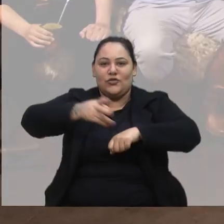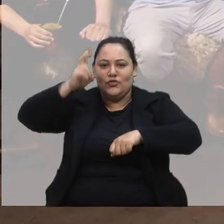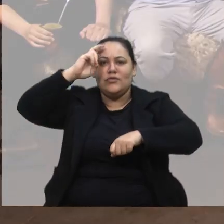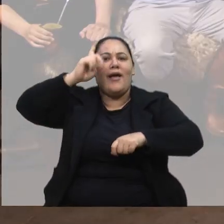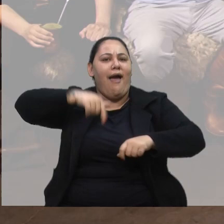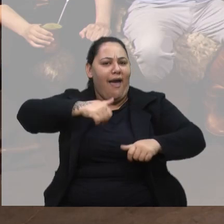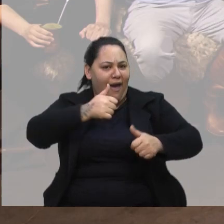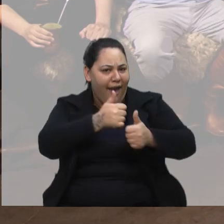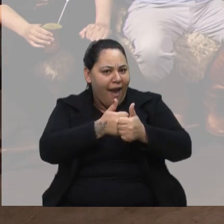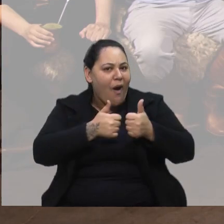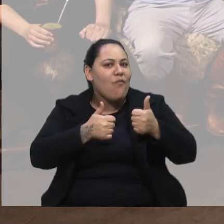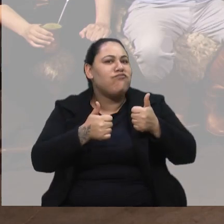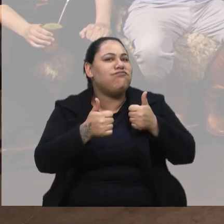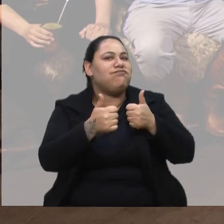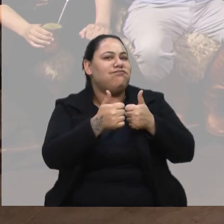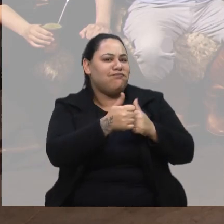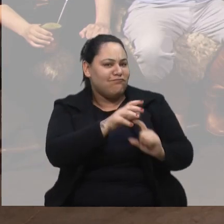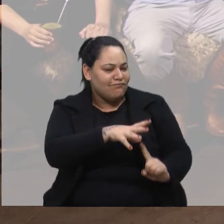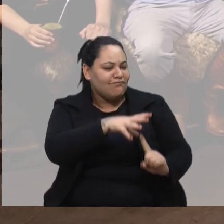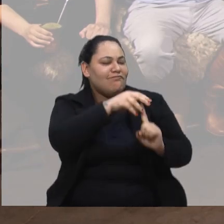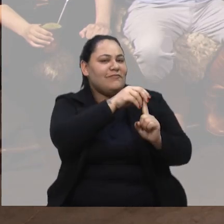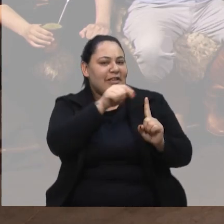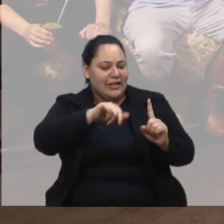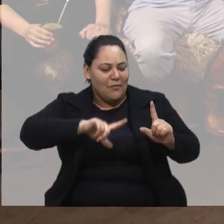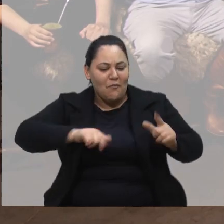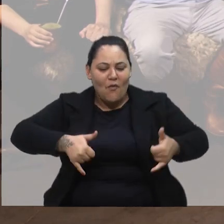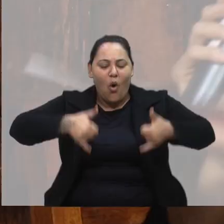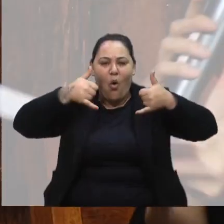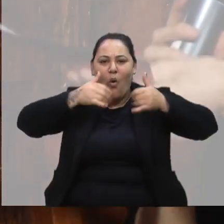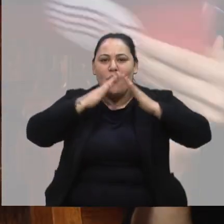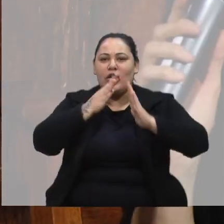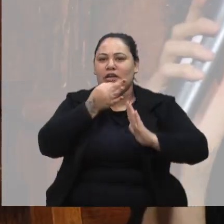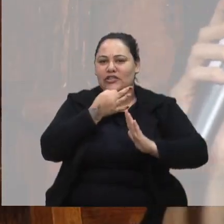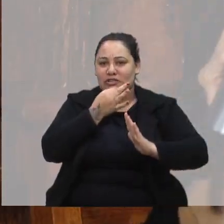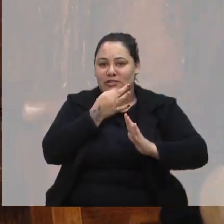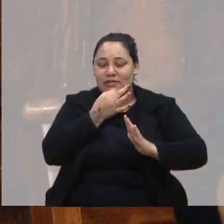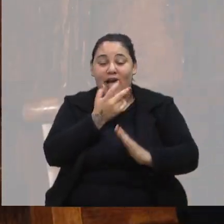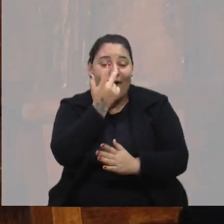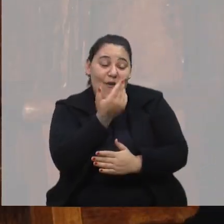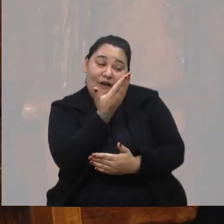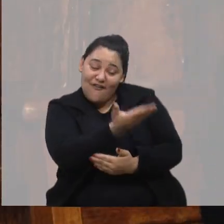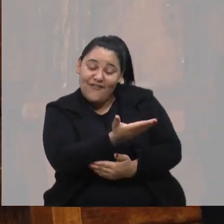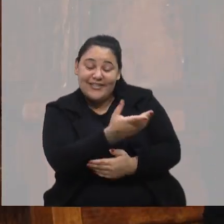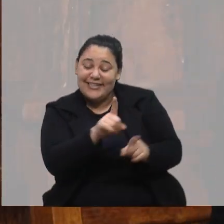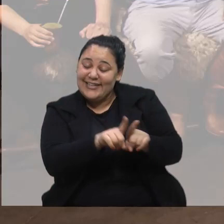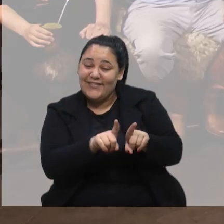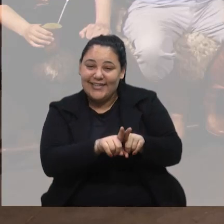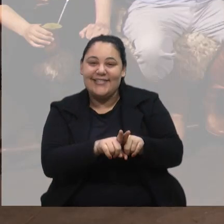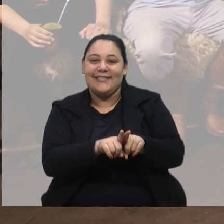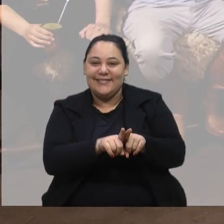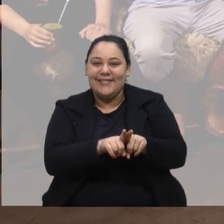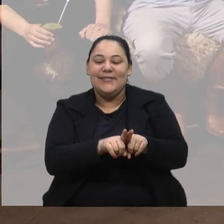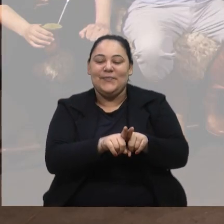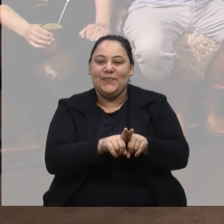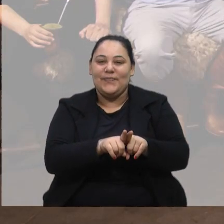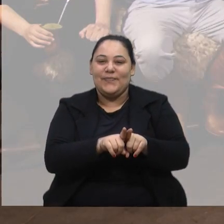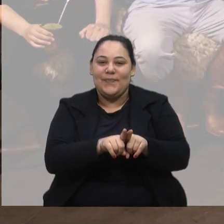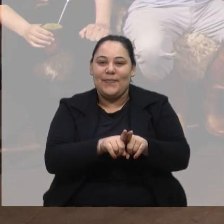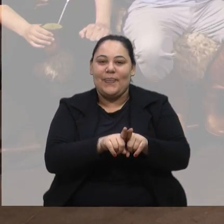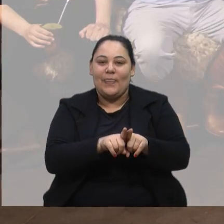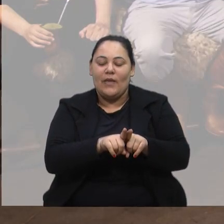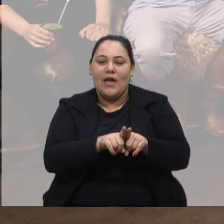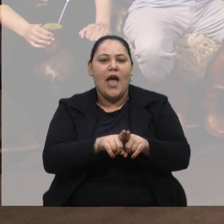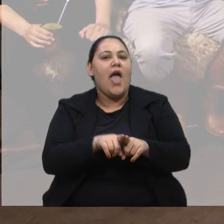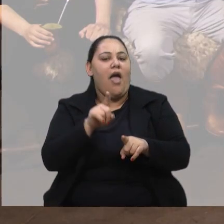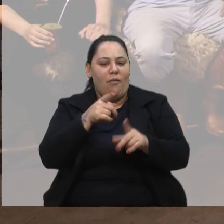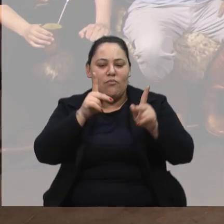o Lúcio é um privilégio, de fato, ter ele aqui em Caxias. Nossa. Né? Assim como é um privilégio tê-lo. Obrigado. Mas o Lúcio é uma pessoa, assim,